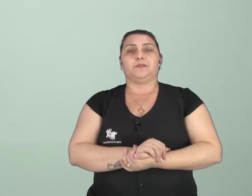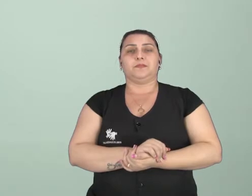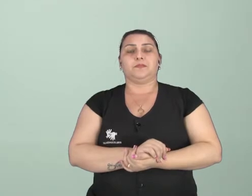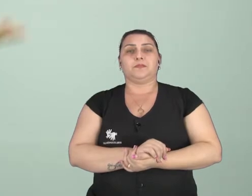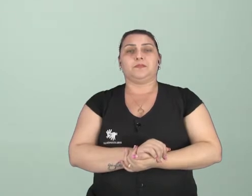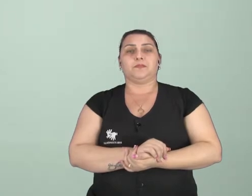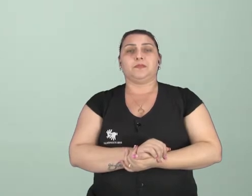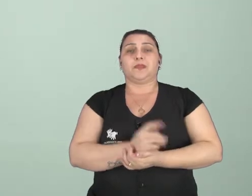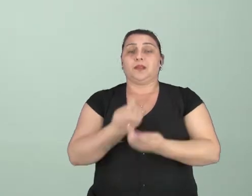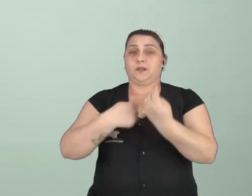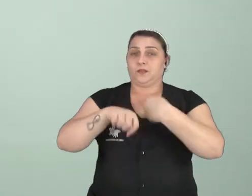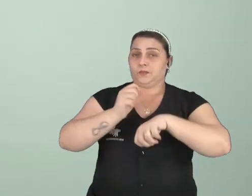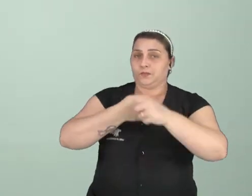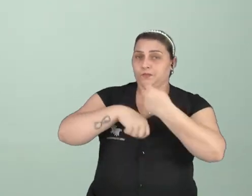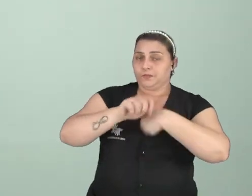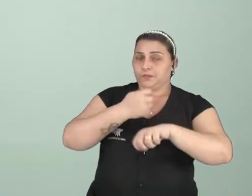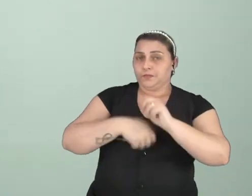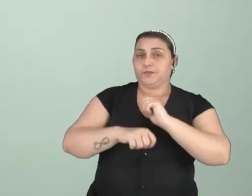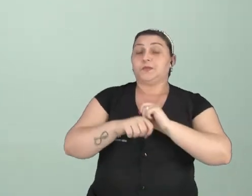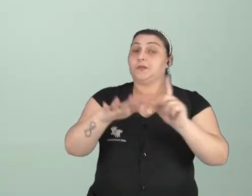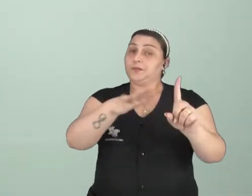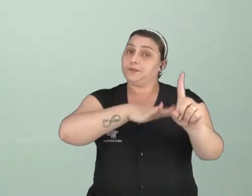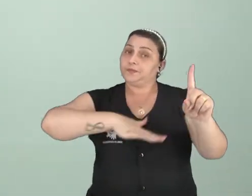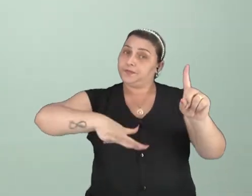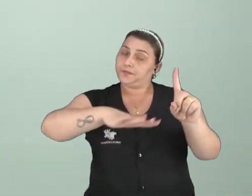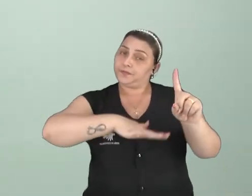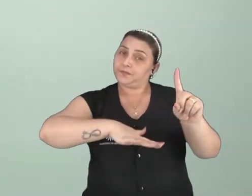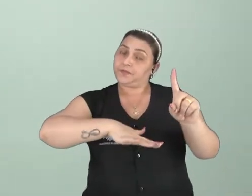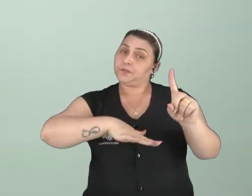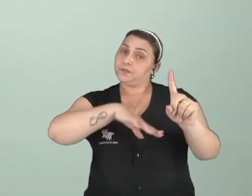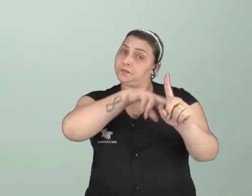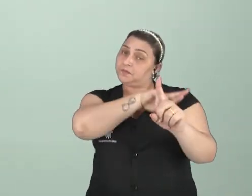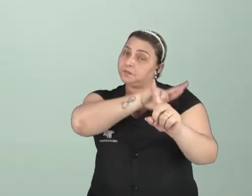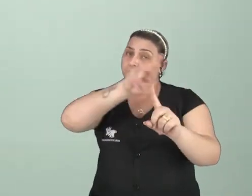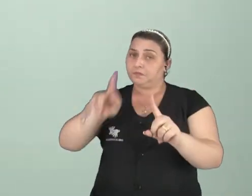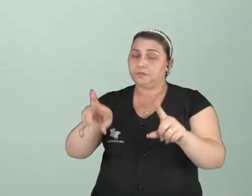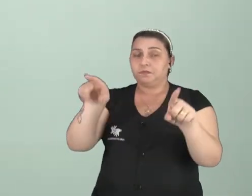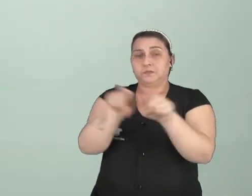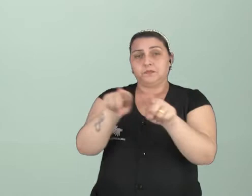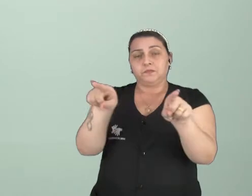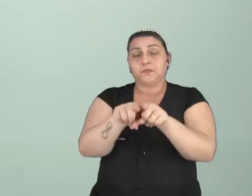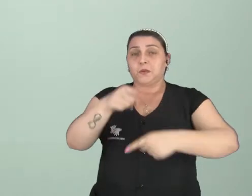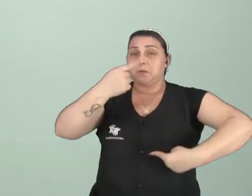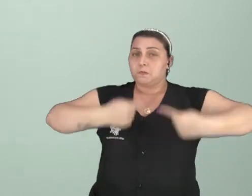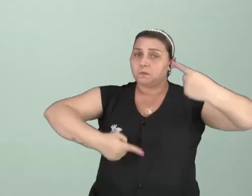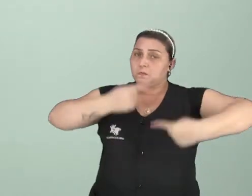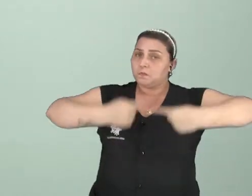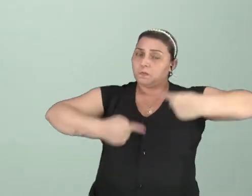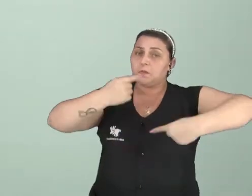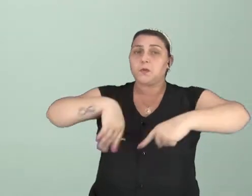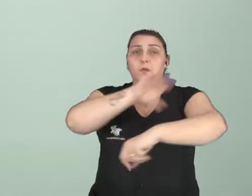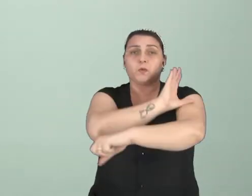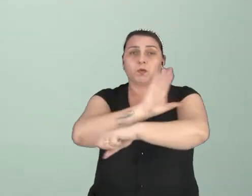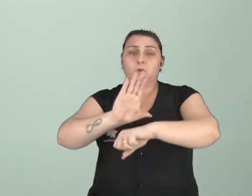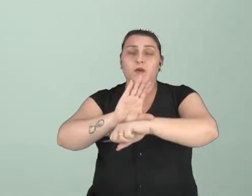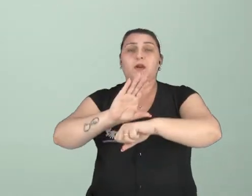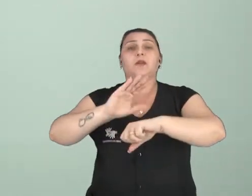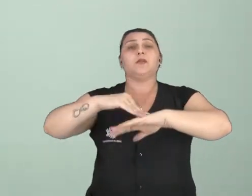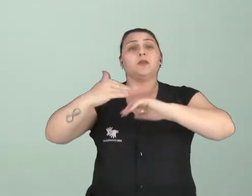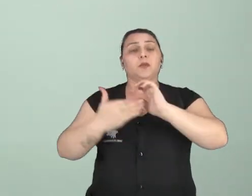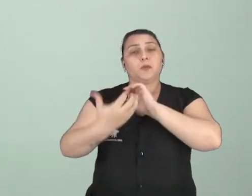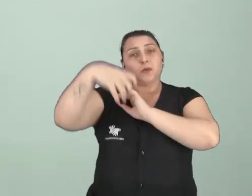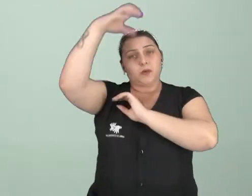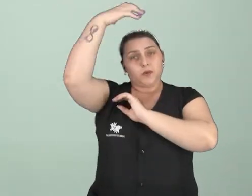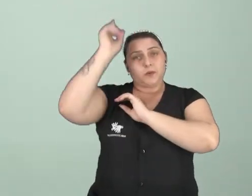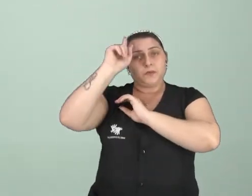o fator econômico, quanto no fator social, quanto no fator religioso, político, tudo isso vai ser centralizado nas